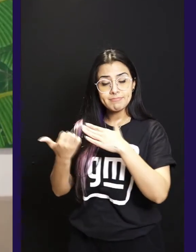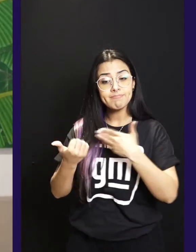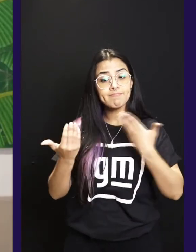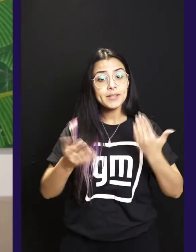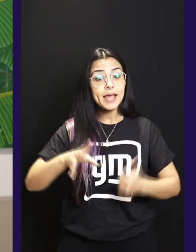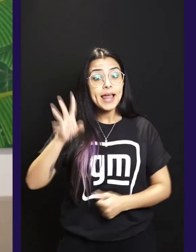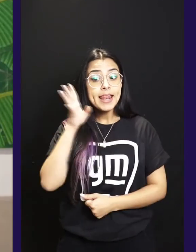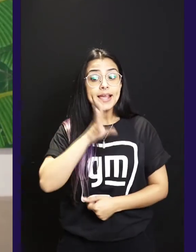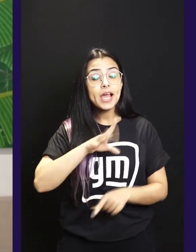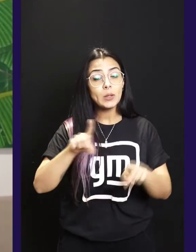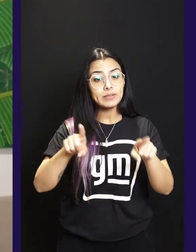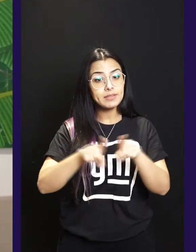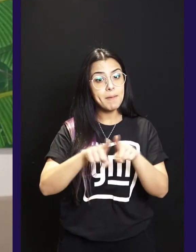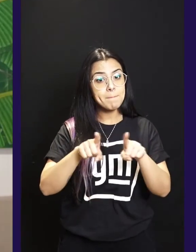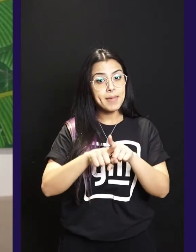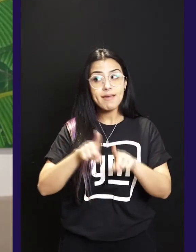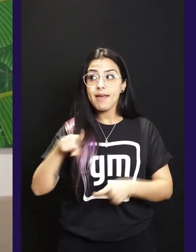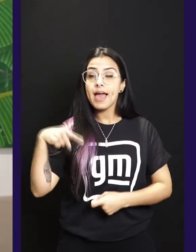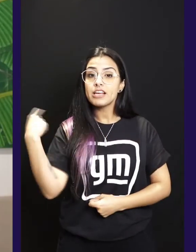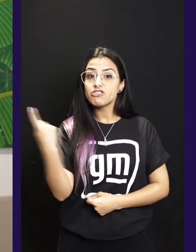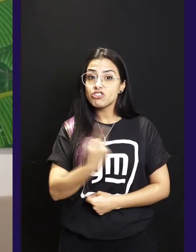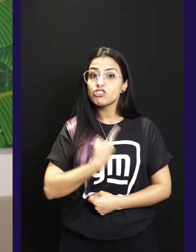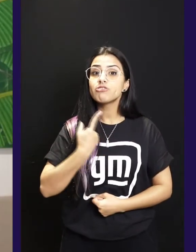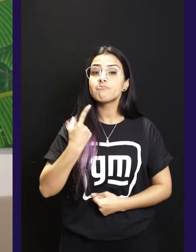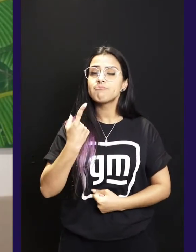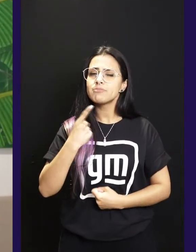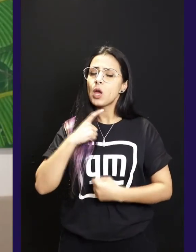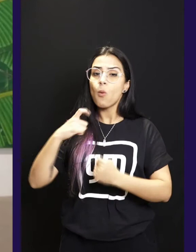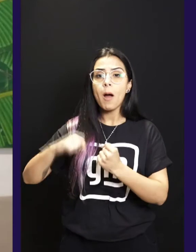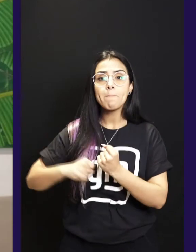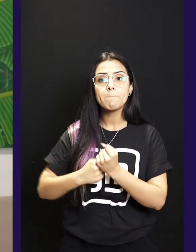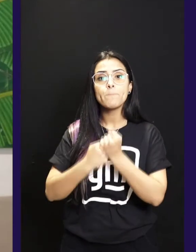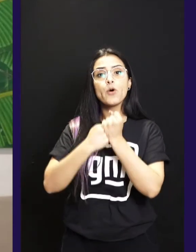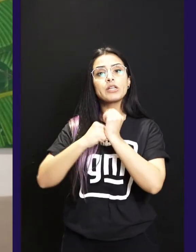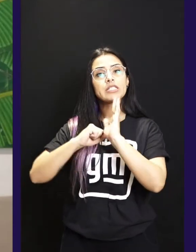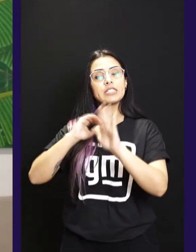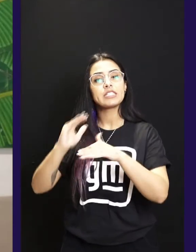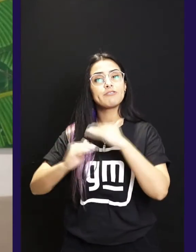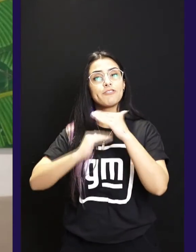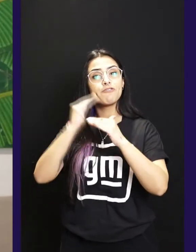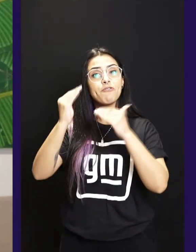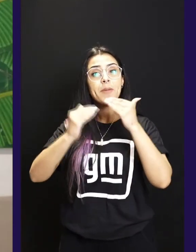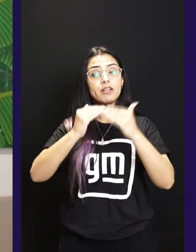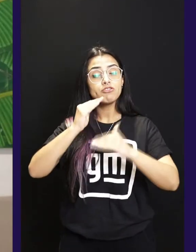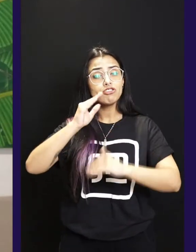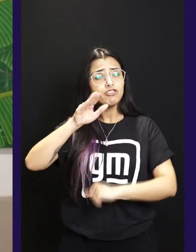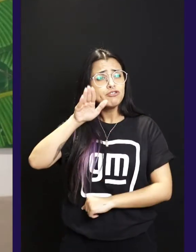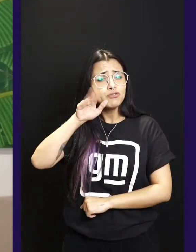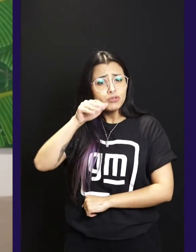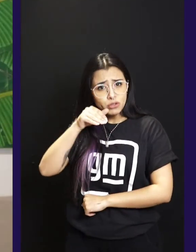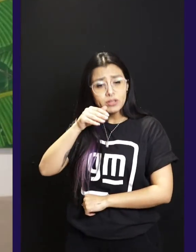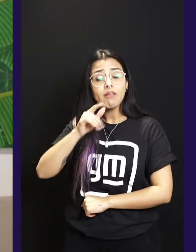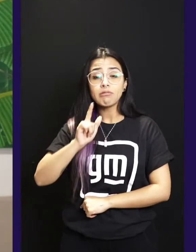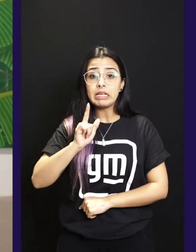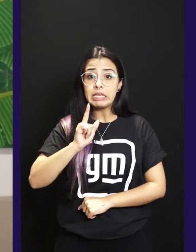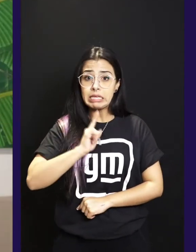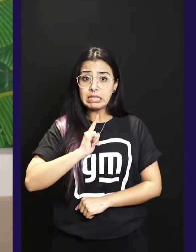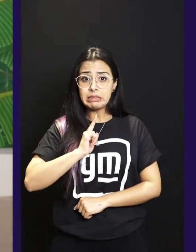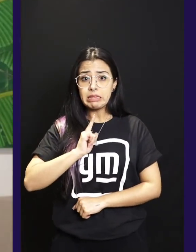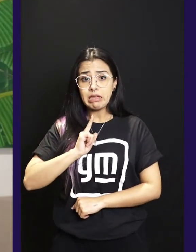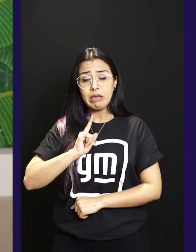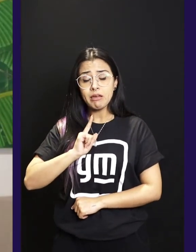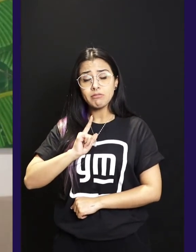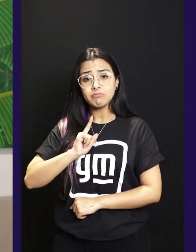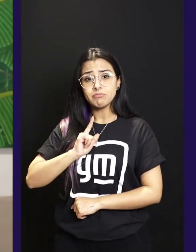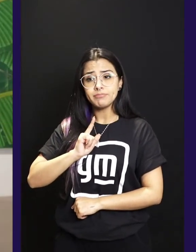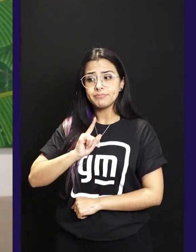olhar e apoiar o desenvolvimento profissional de pessoas que fazem parte desses grupos subrepresentados. Então, na